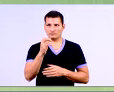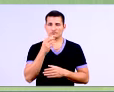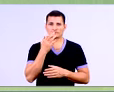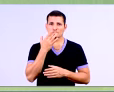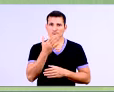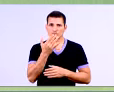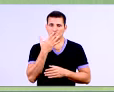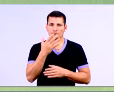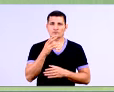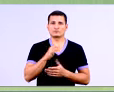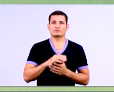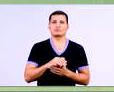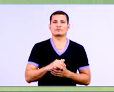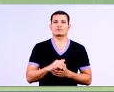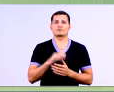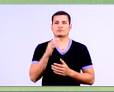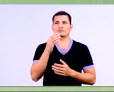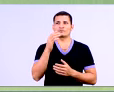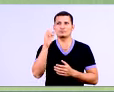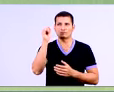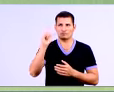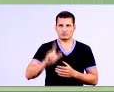azul, que a cidade